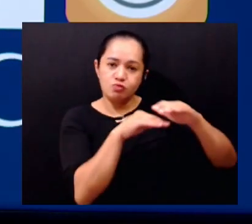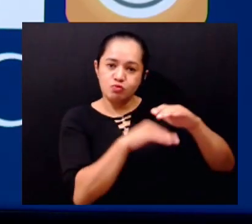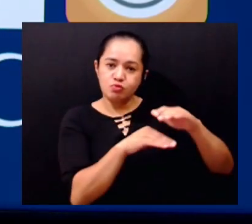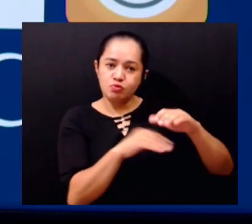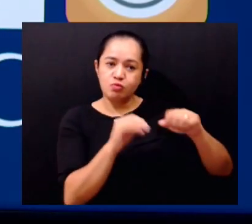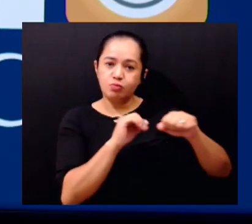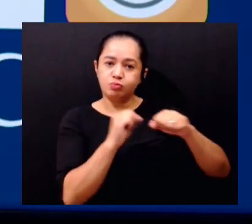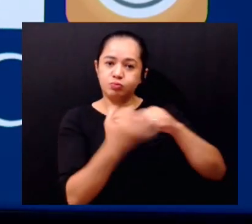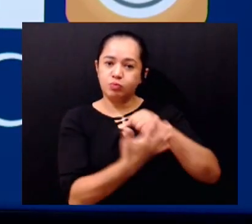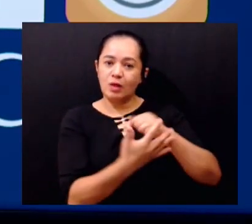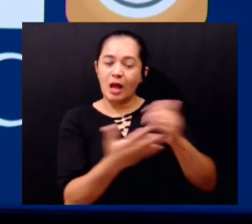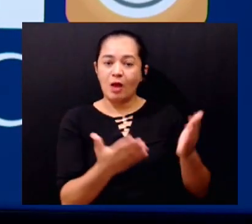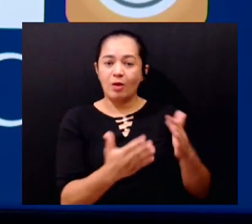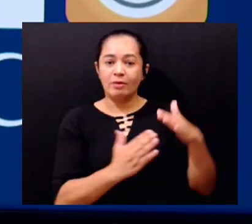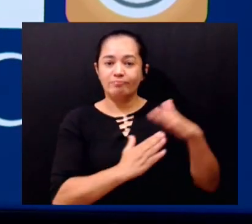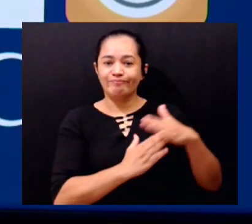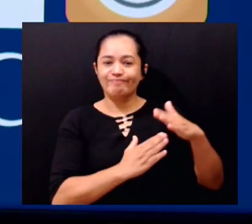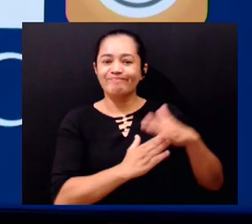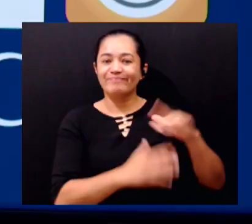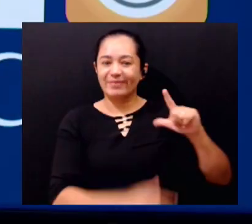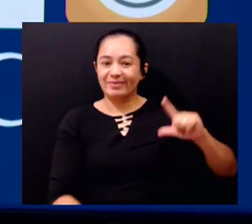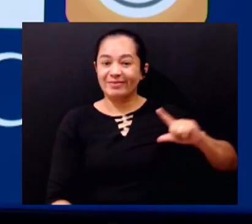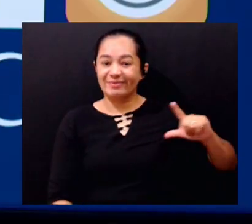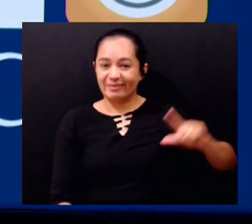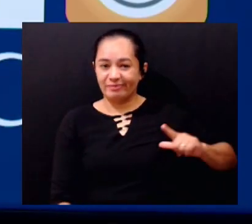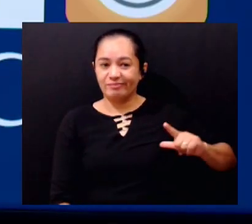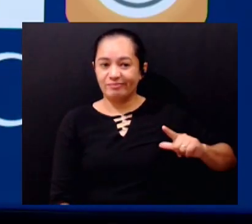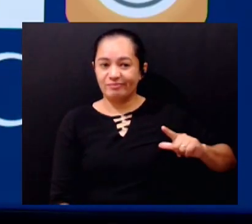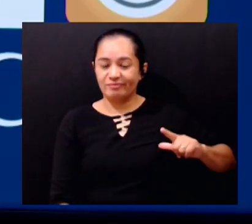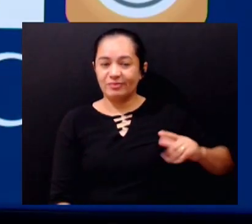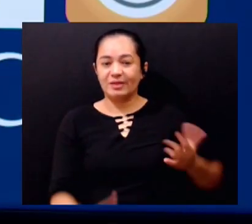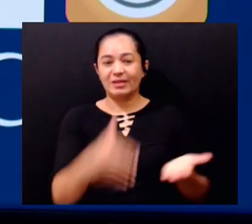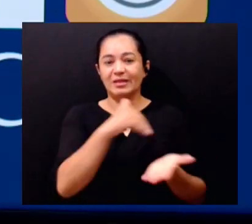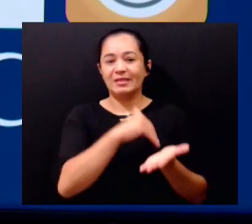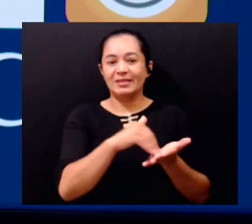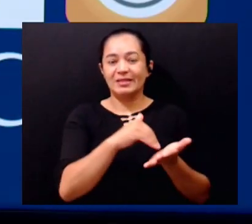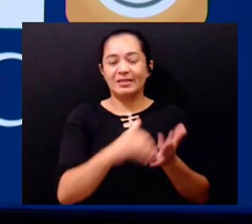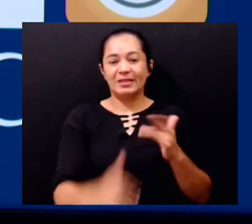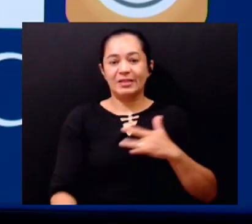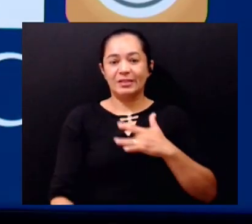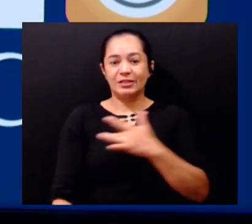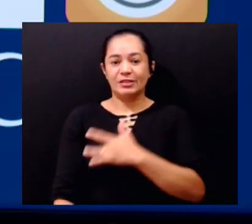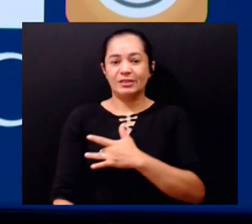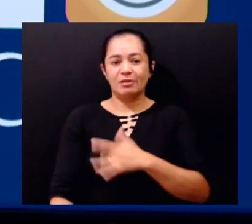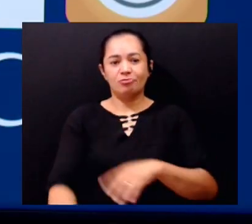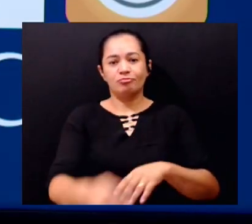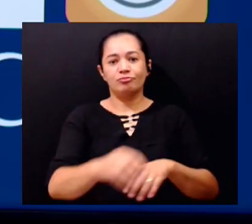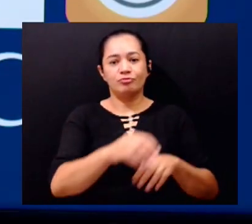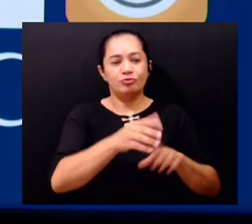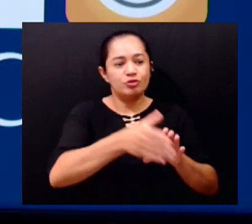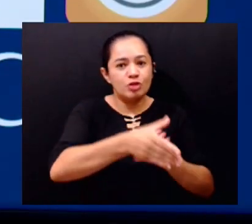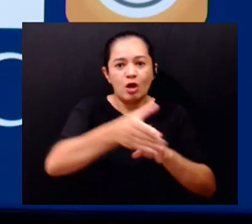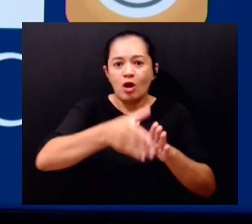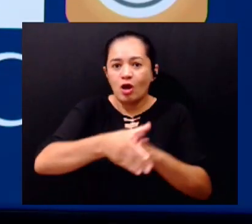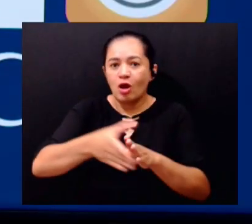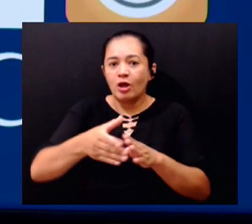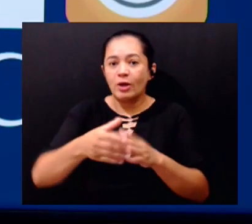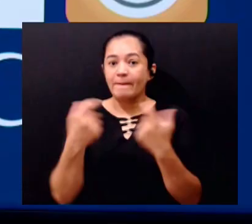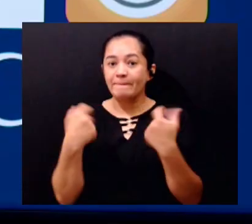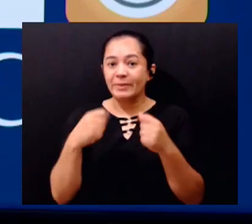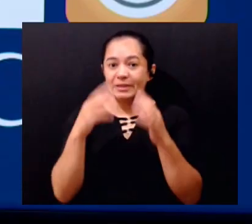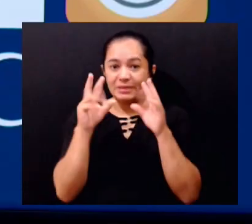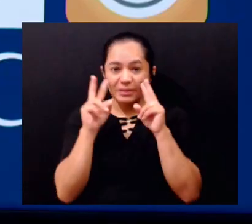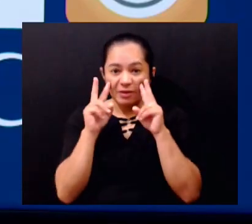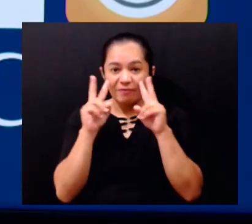e a procura é dinâmica, a Secretaria de Saúde orienta a população a conferir a disponibilidade por centro